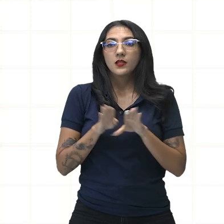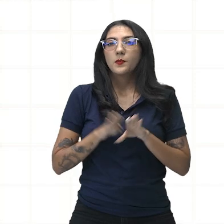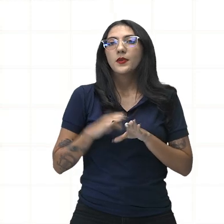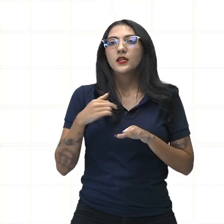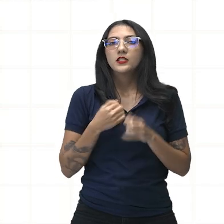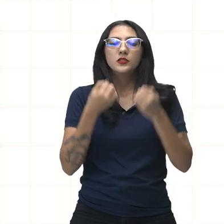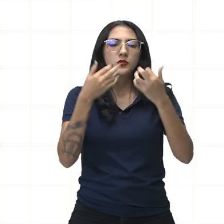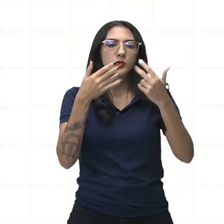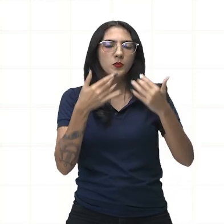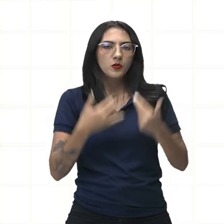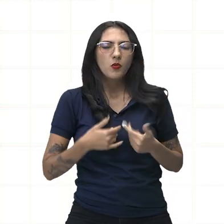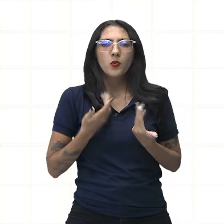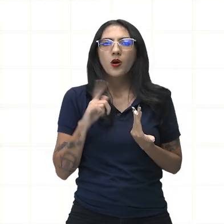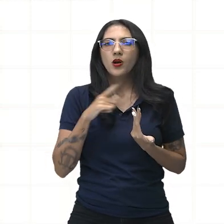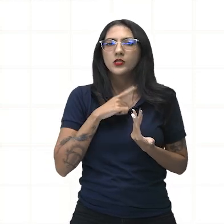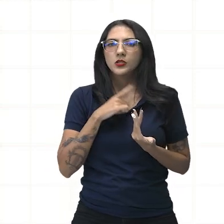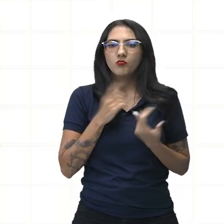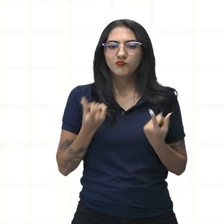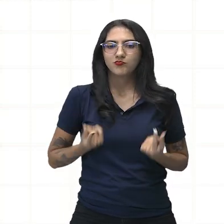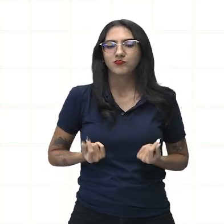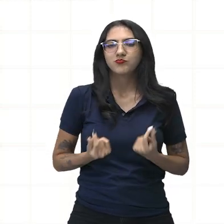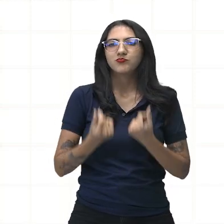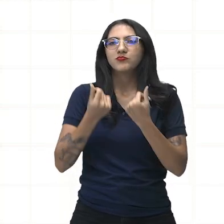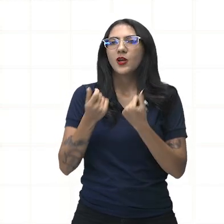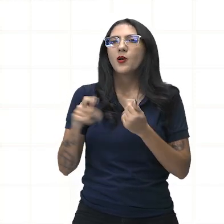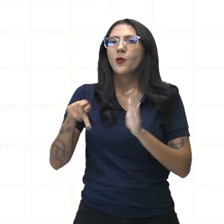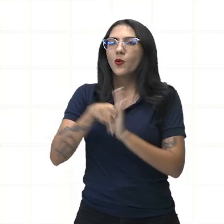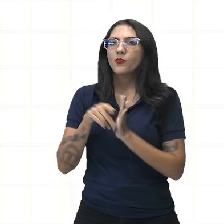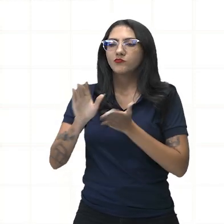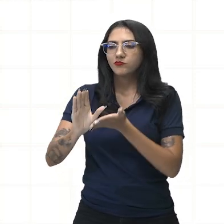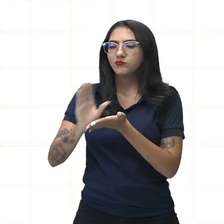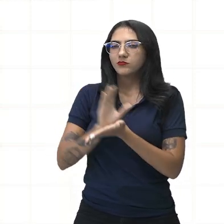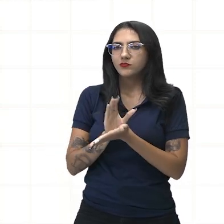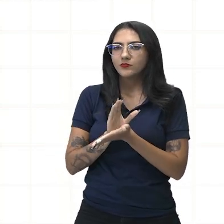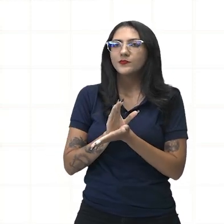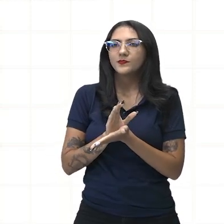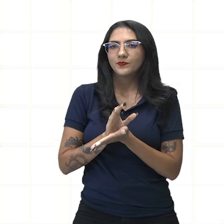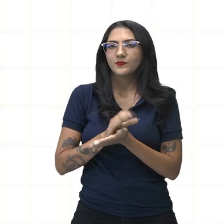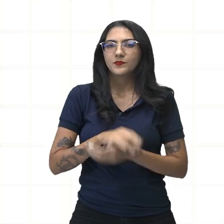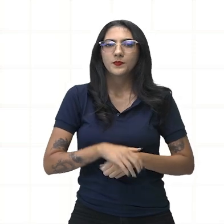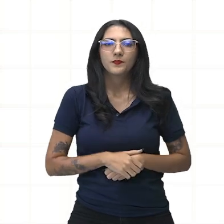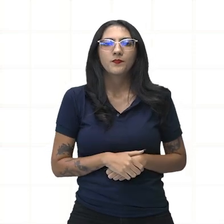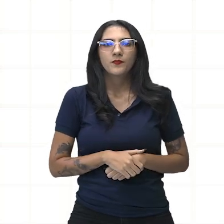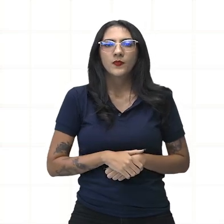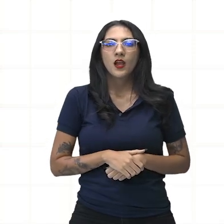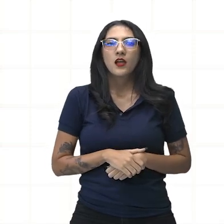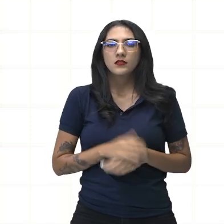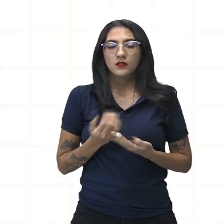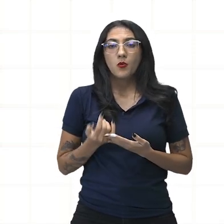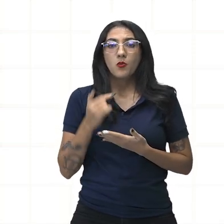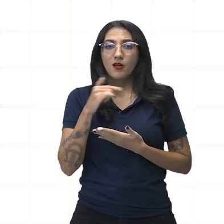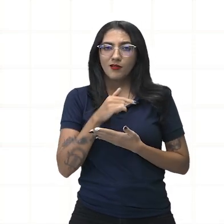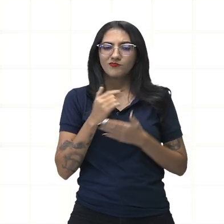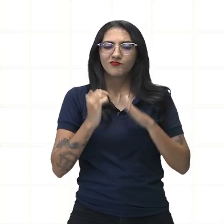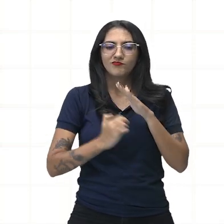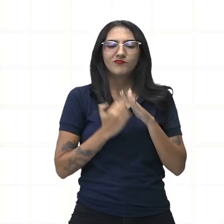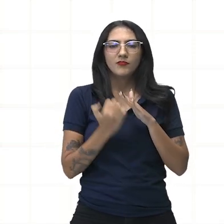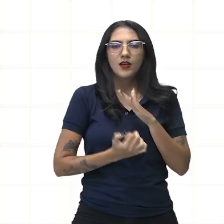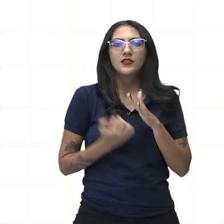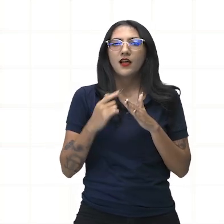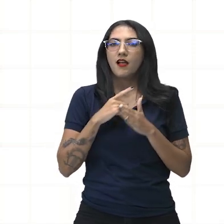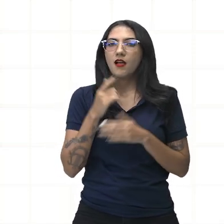sobre o faturamento dessas transnacionais. Olha, são empresas que